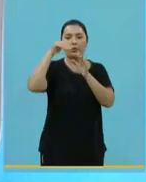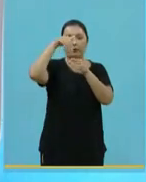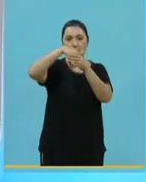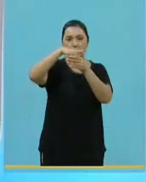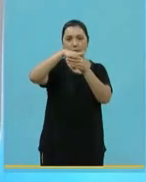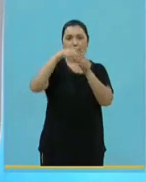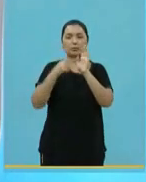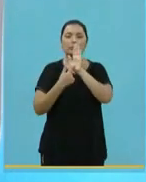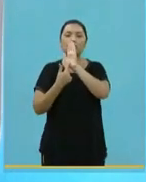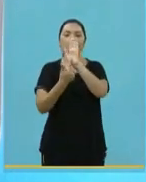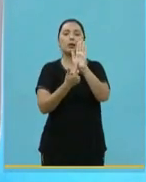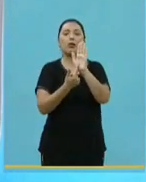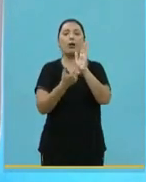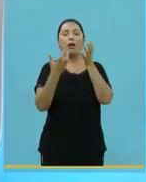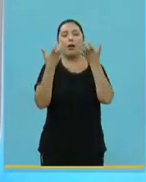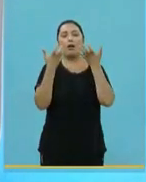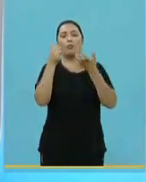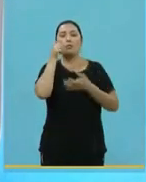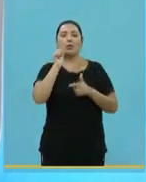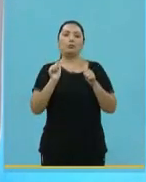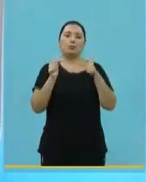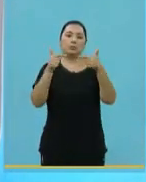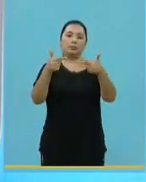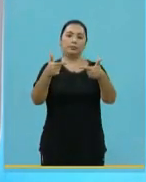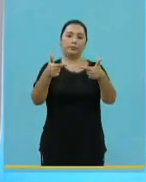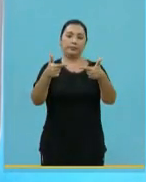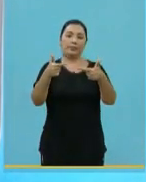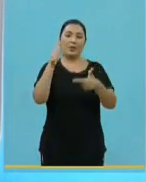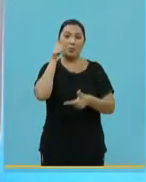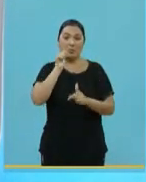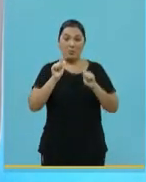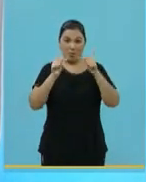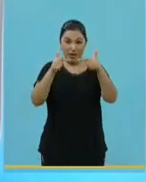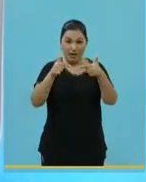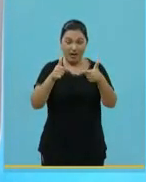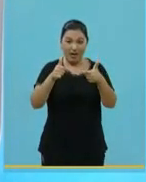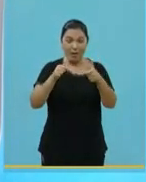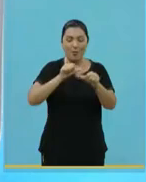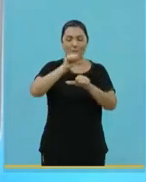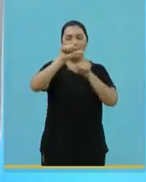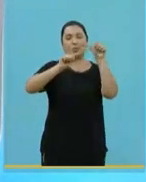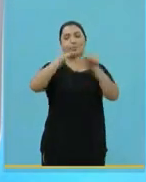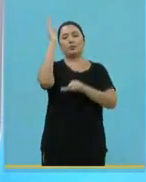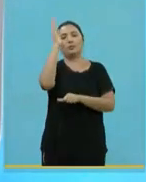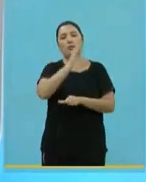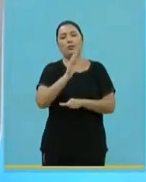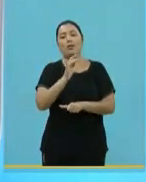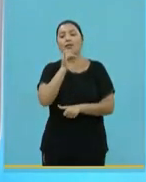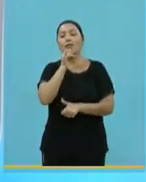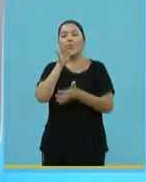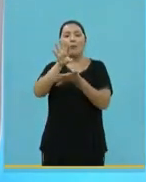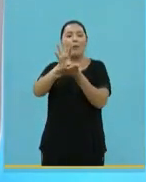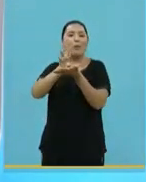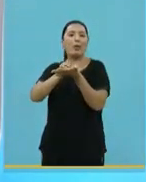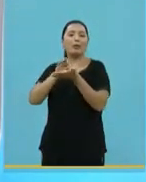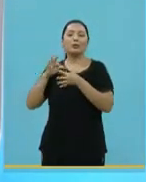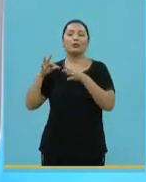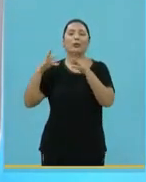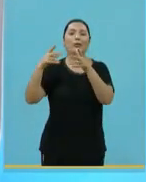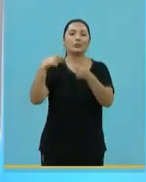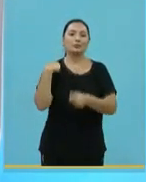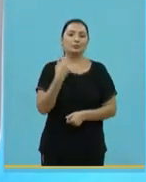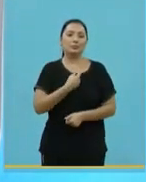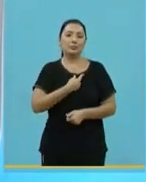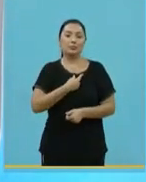seja paritária das mulheres está mudando o brasil e tem sido um exemplo para todos nós as mulheres